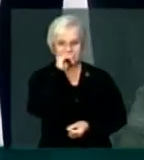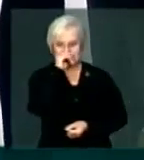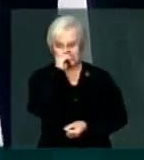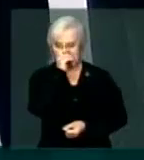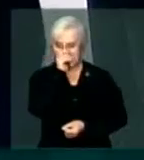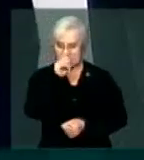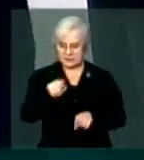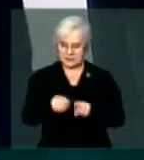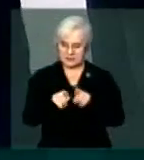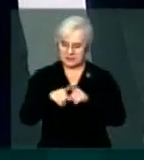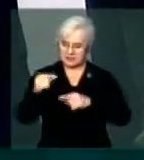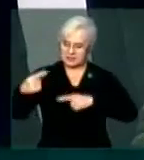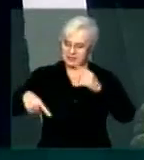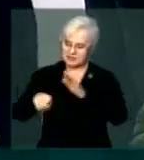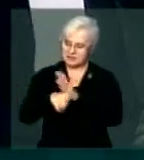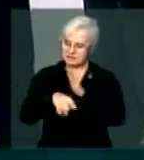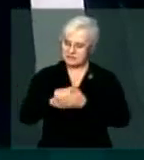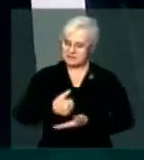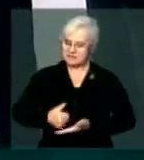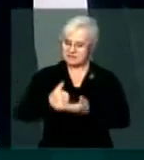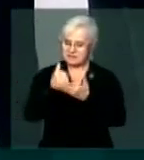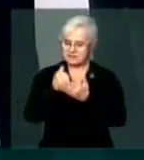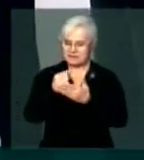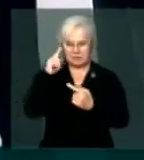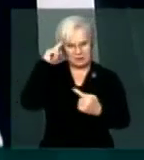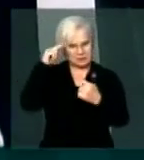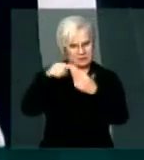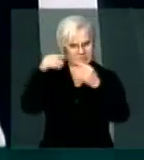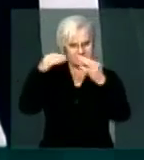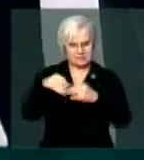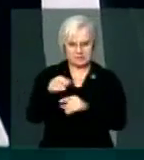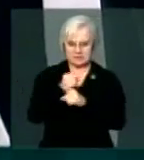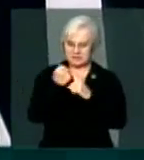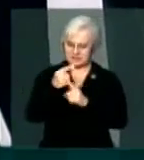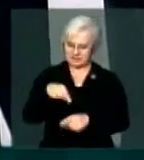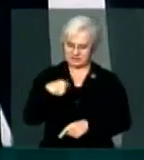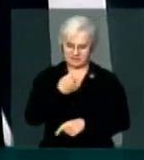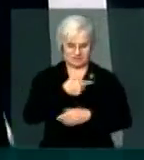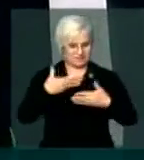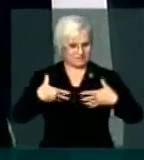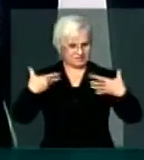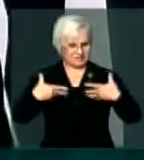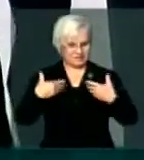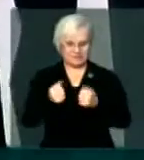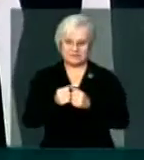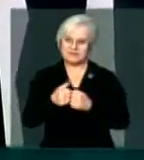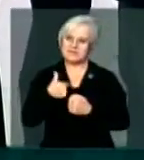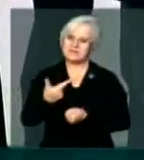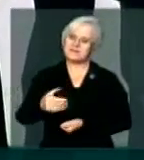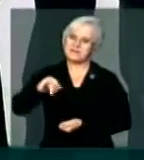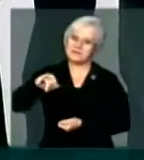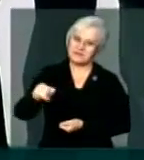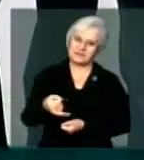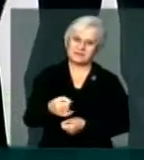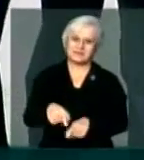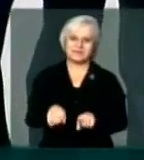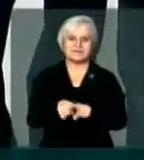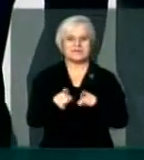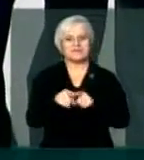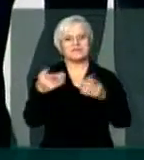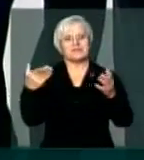equilíbrio da disputa dos ideais de sociedade que todos nós nos motivamos. Eu queria aproveitar